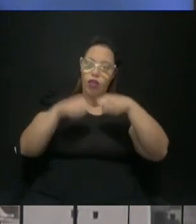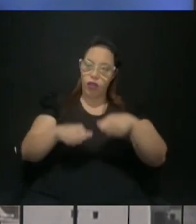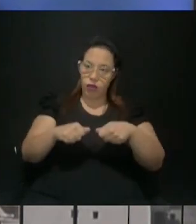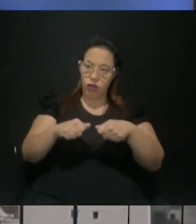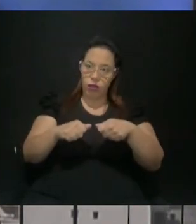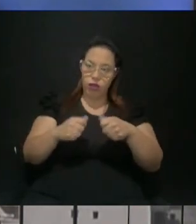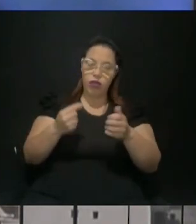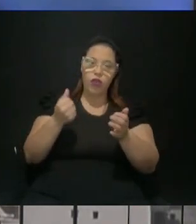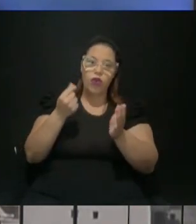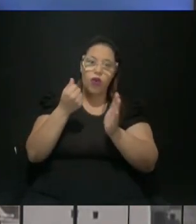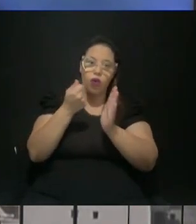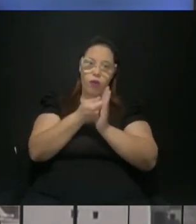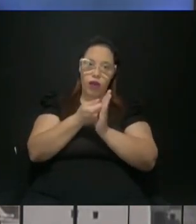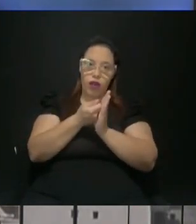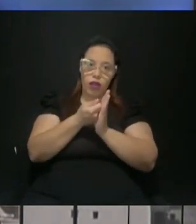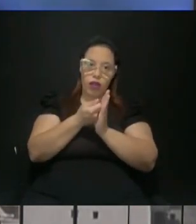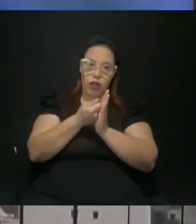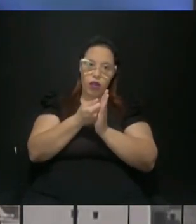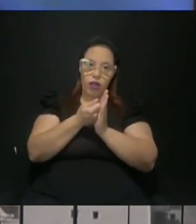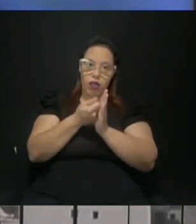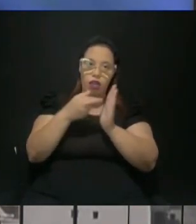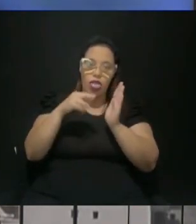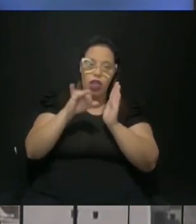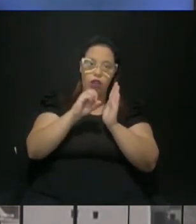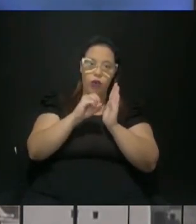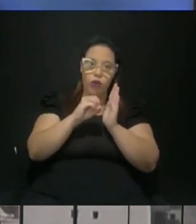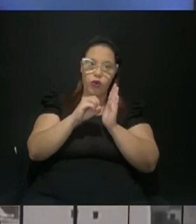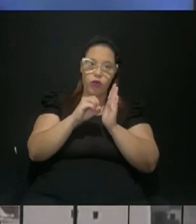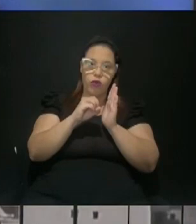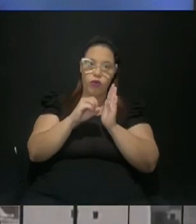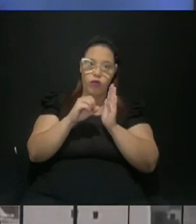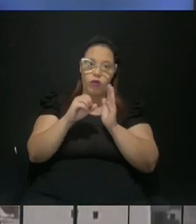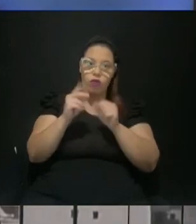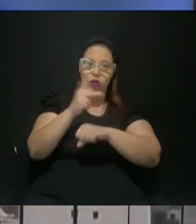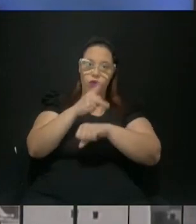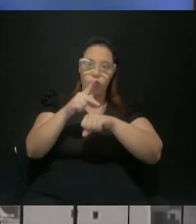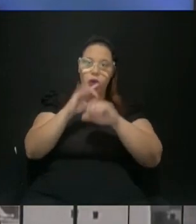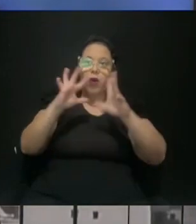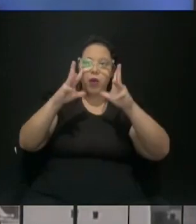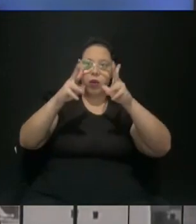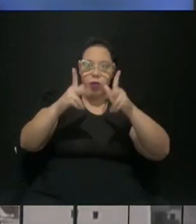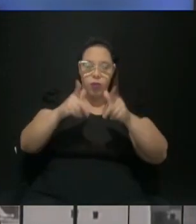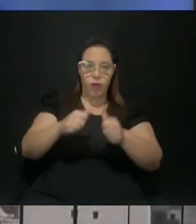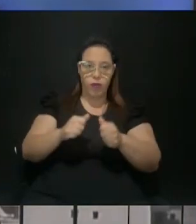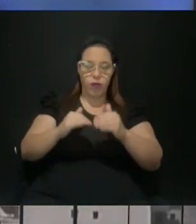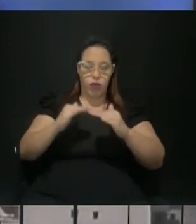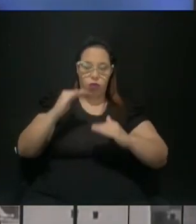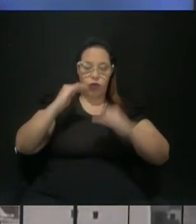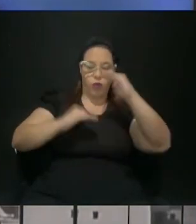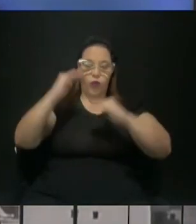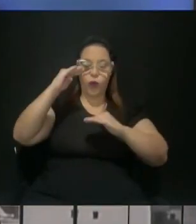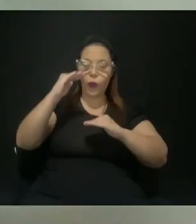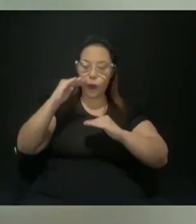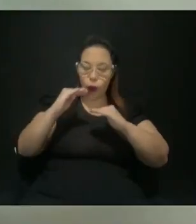créditos e ficar neutralizado de forma que o país como um todo equilibre essas emissões, né?